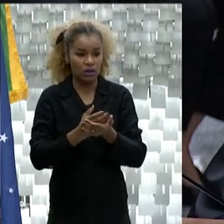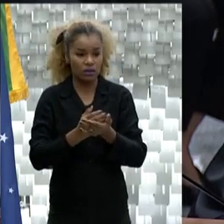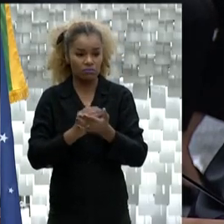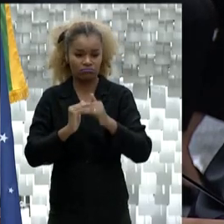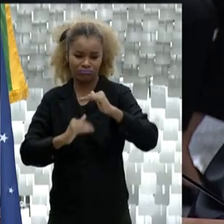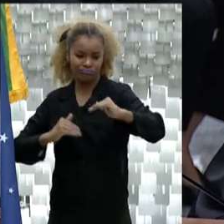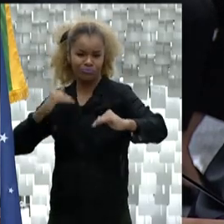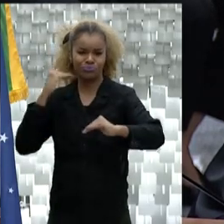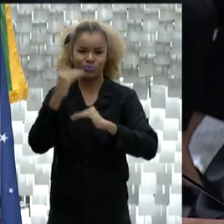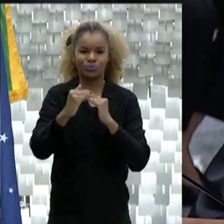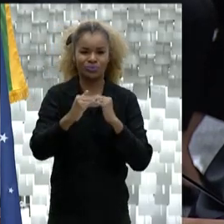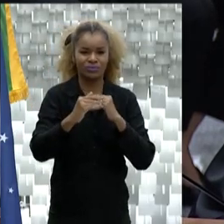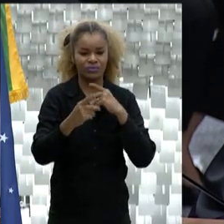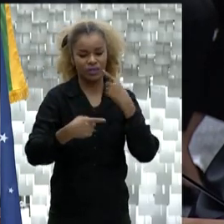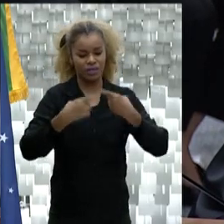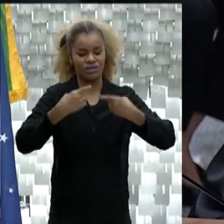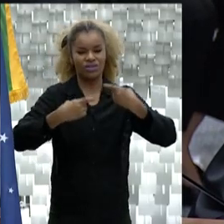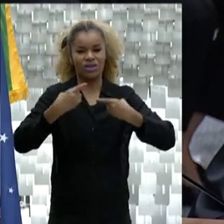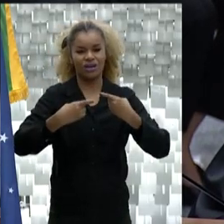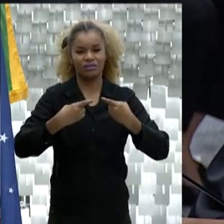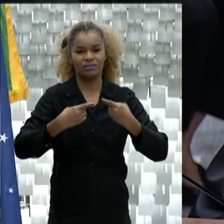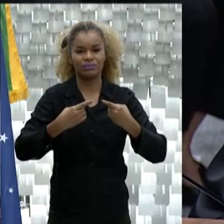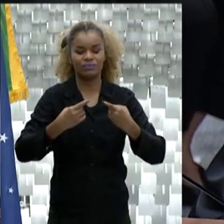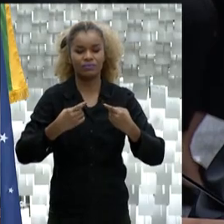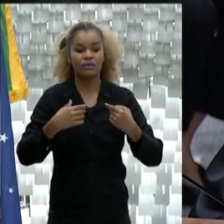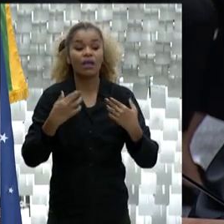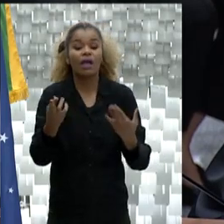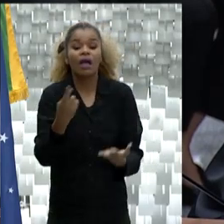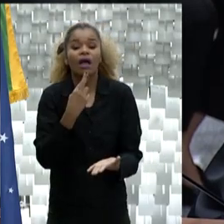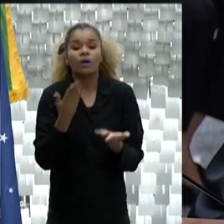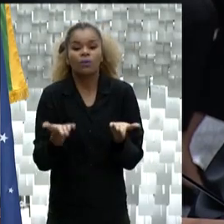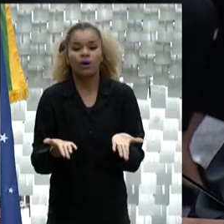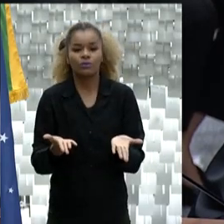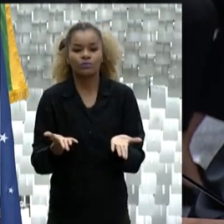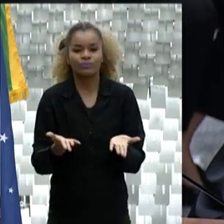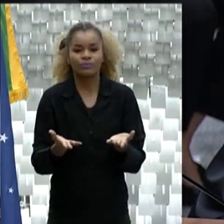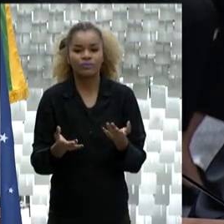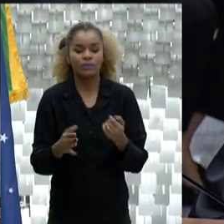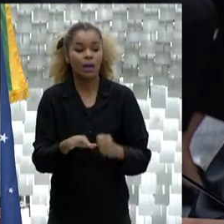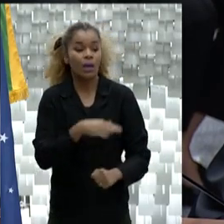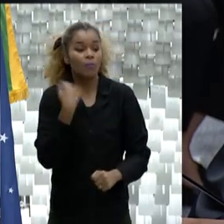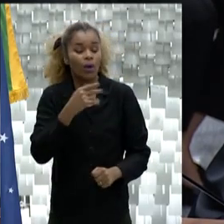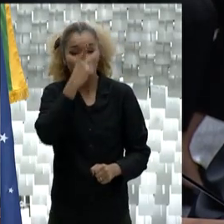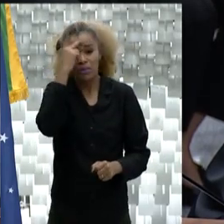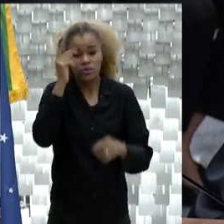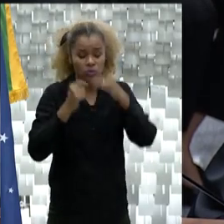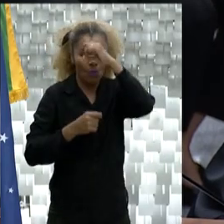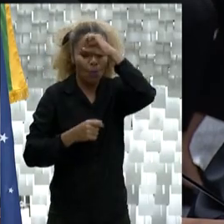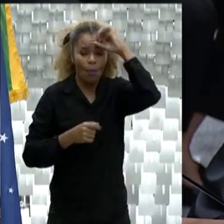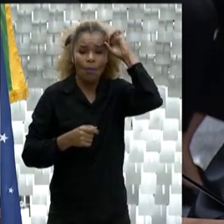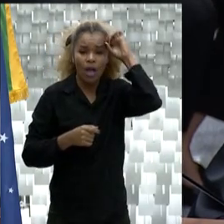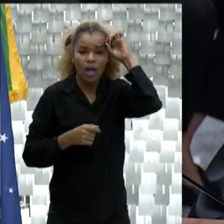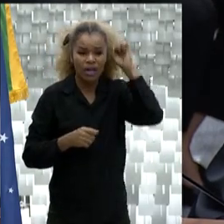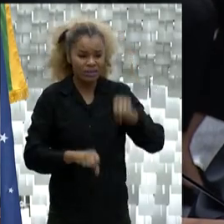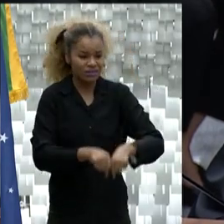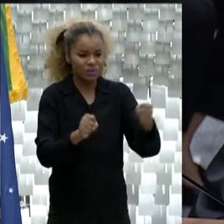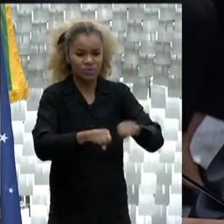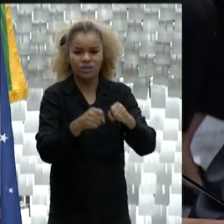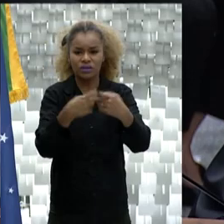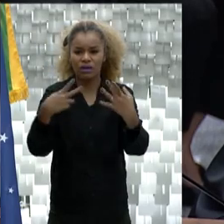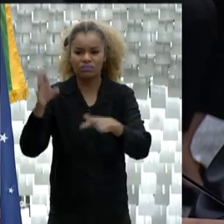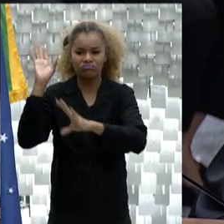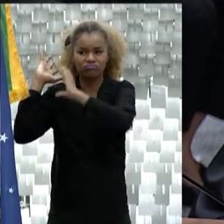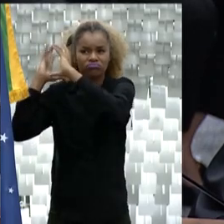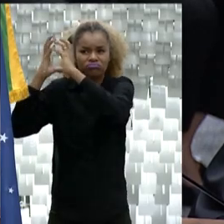Qual o resultado? A morte de inocentes, a destruição de patrimônios históricos, a